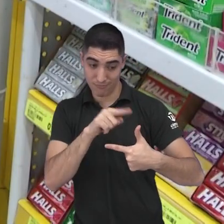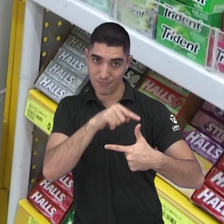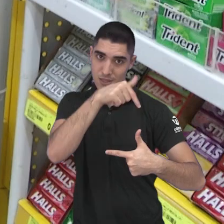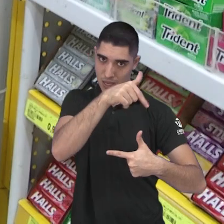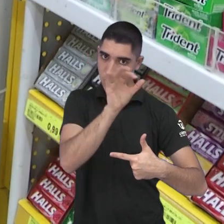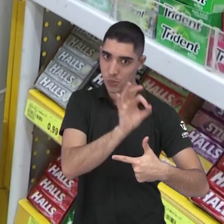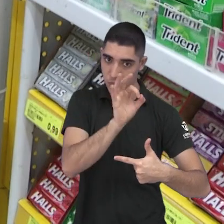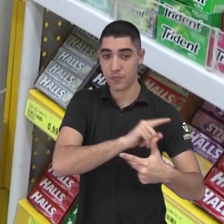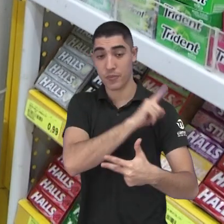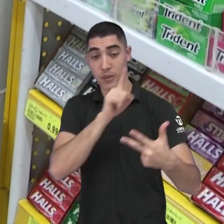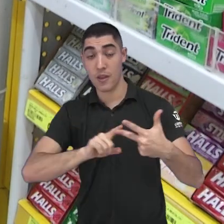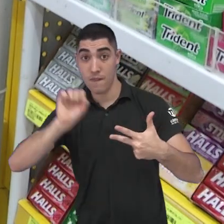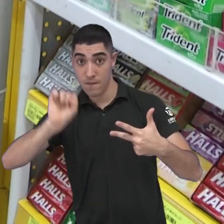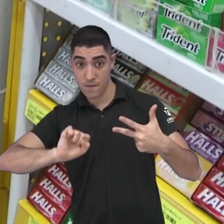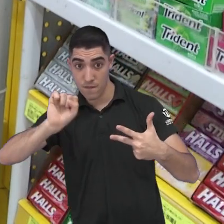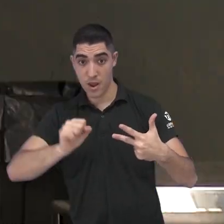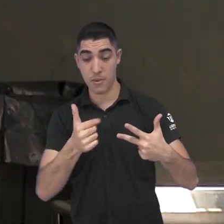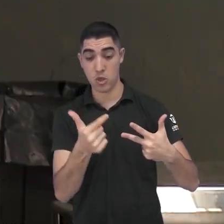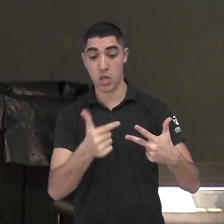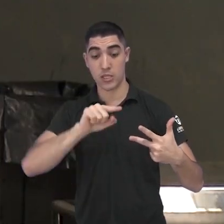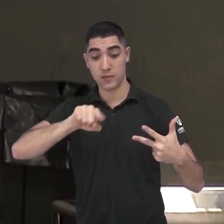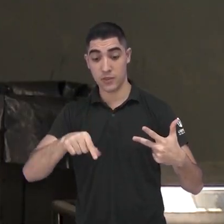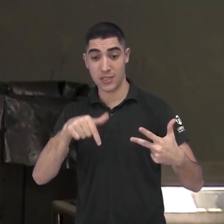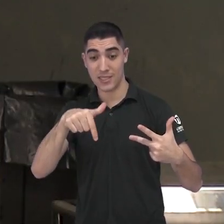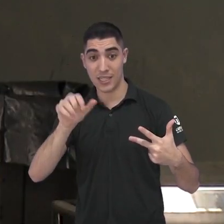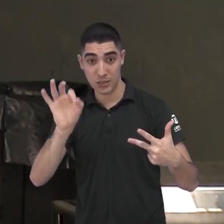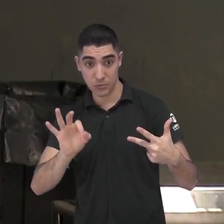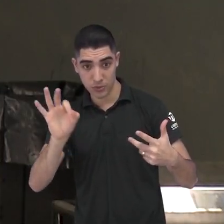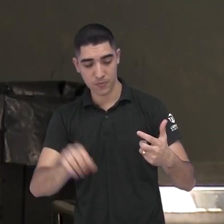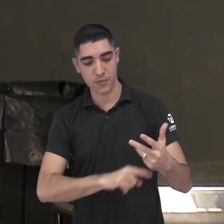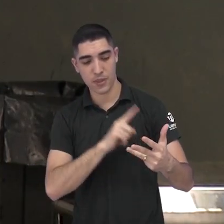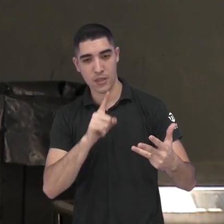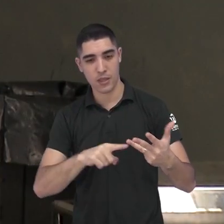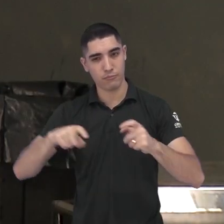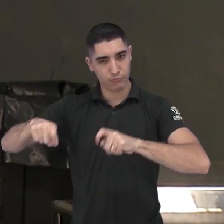com 4,6%, indústria, com